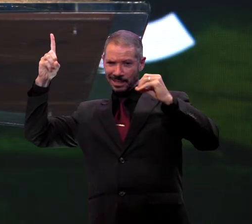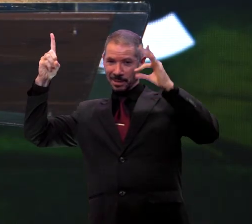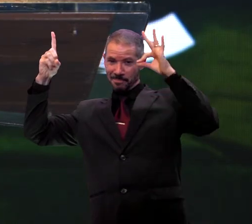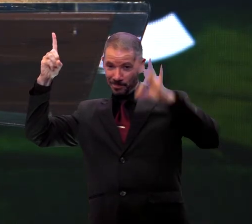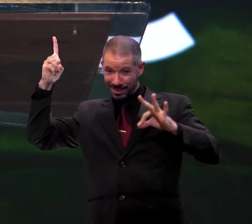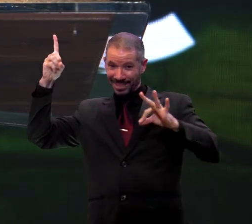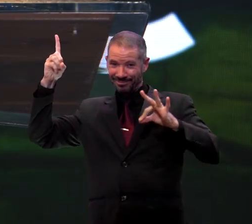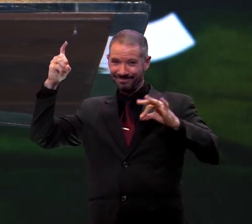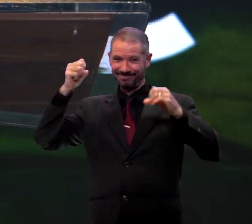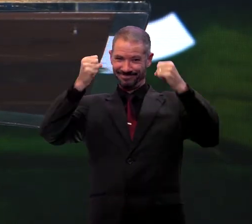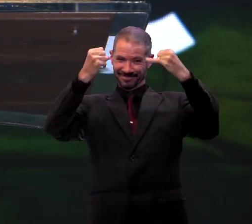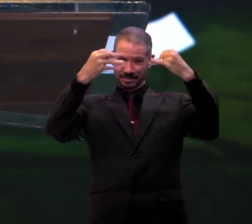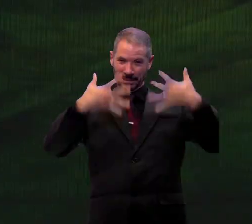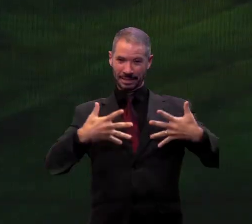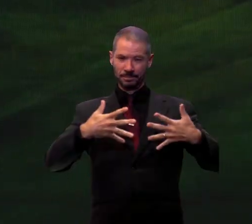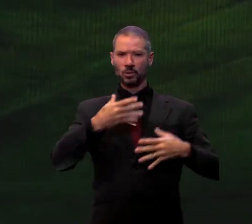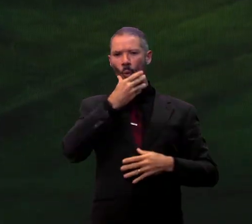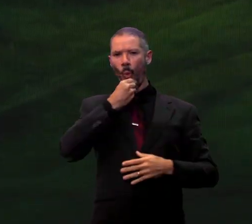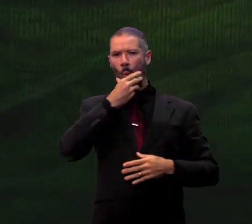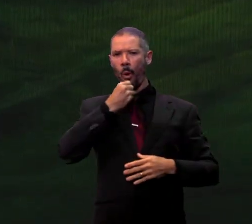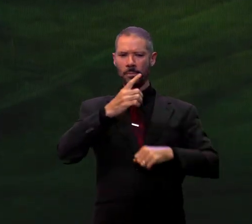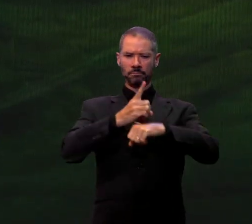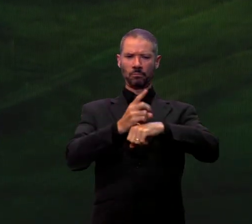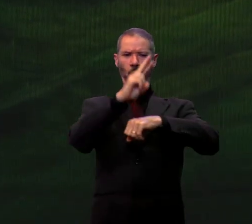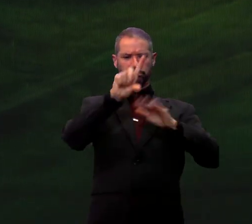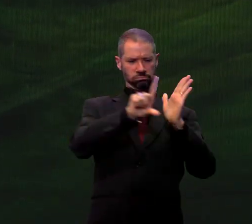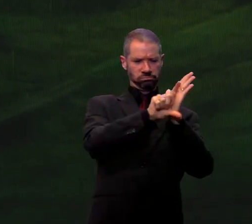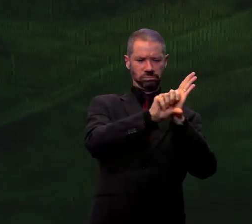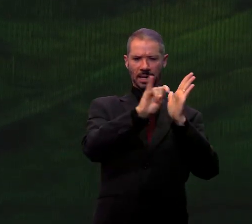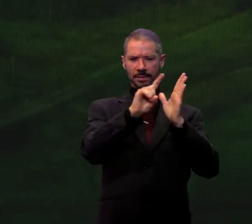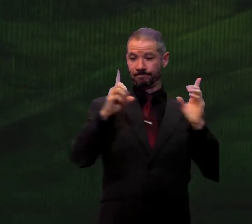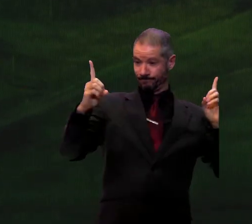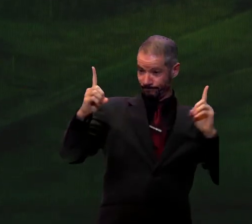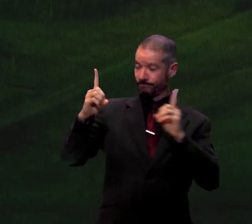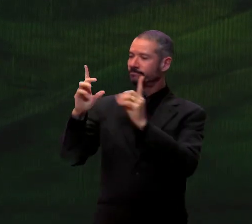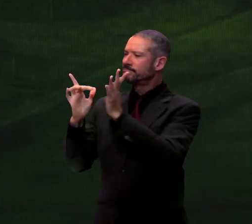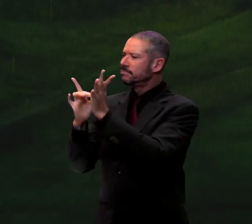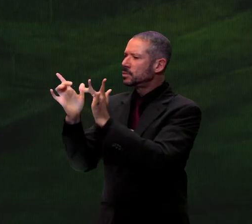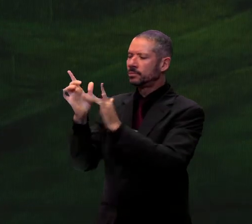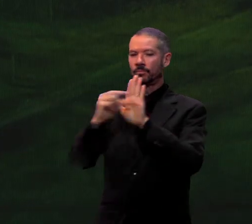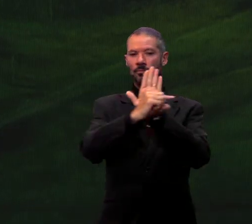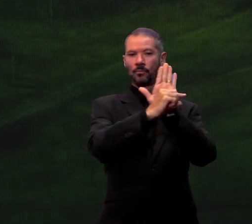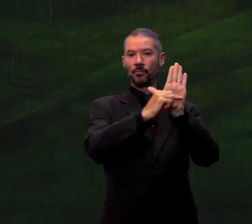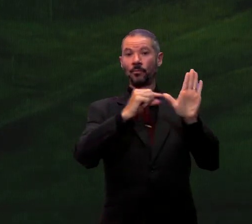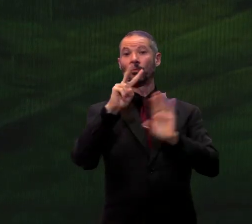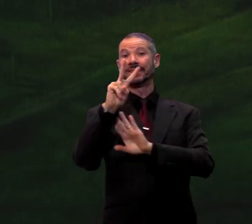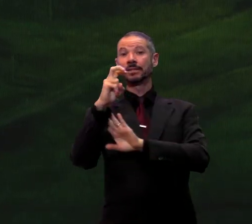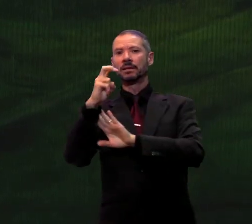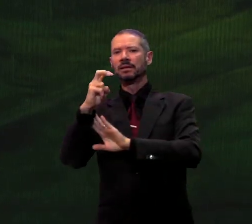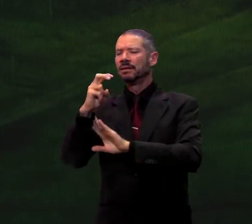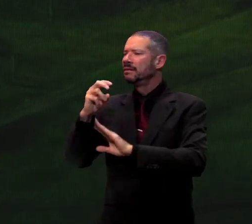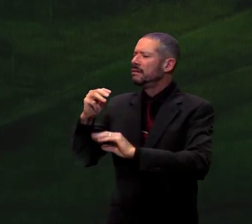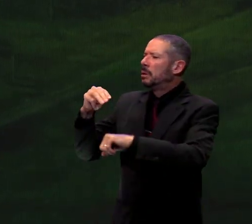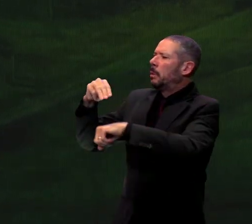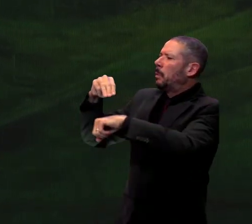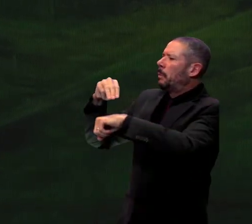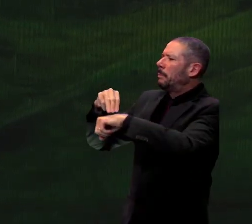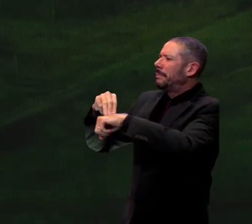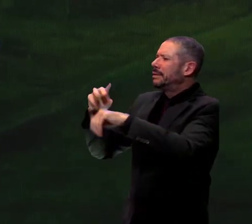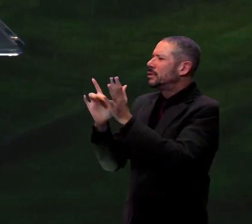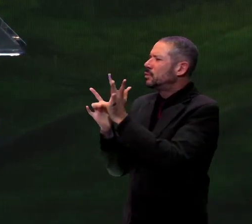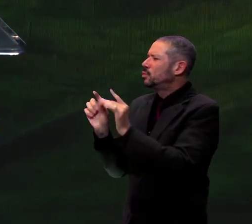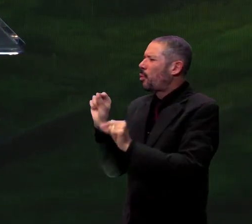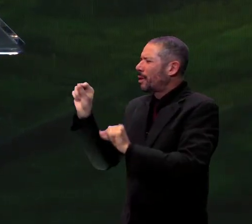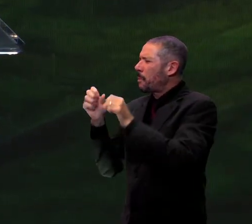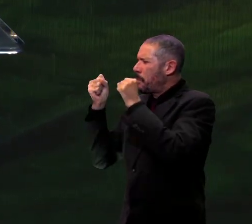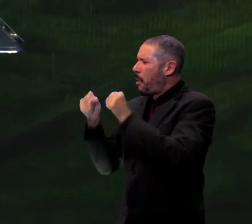você. Esse doutor da lei se encontra com Jesus e pergunta no versículo 25: Mestre, o que eu